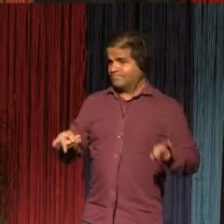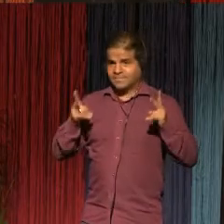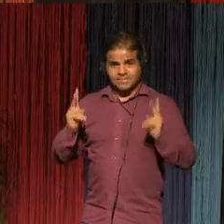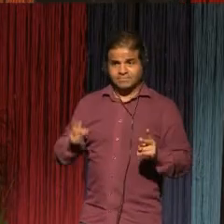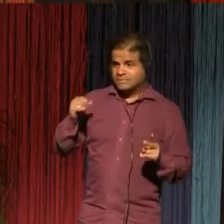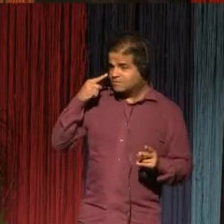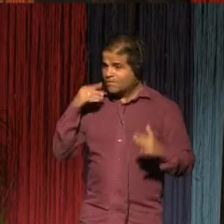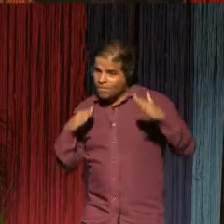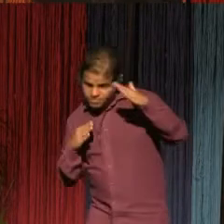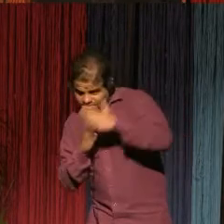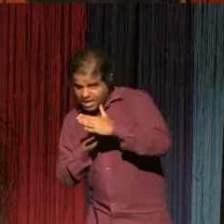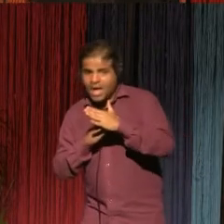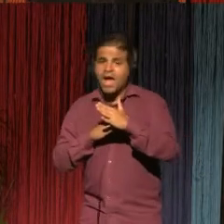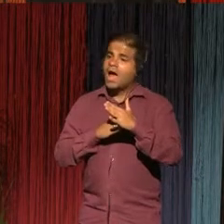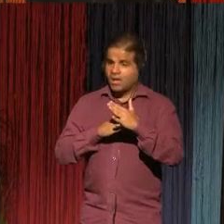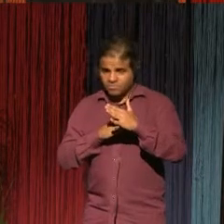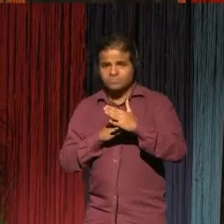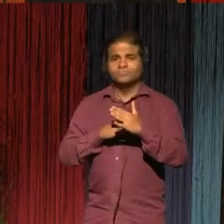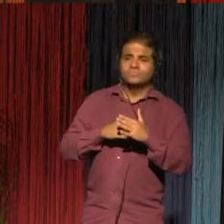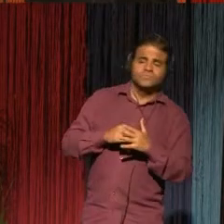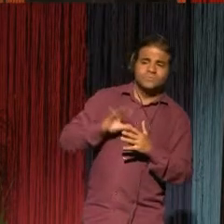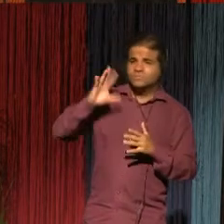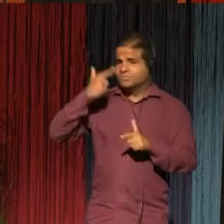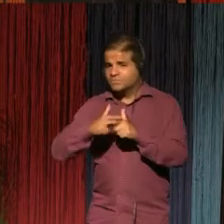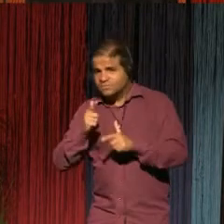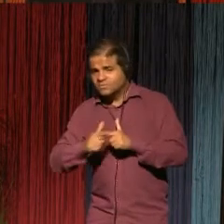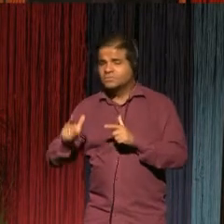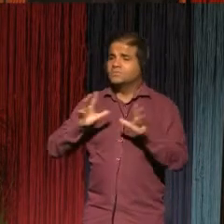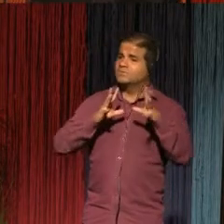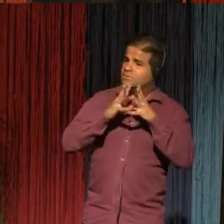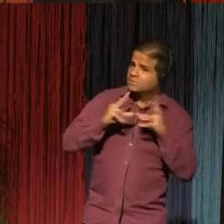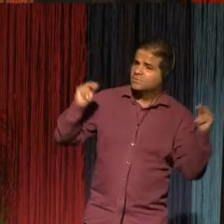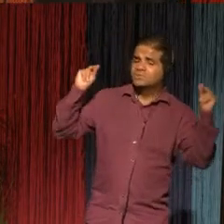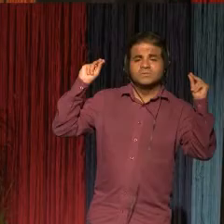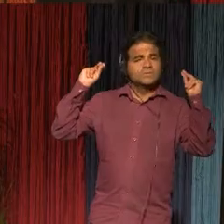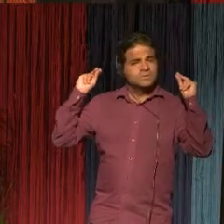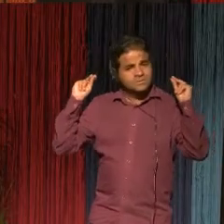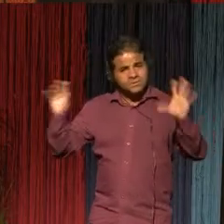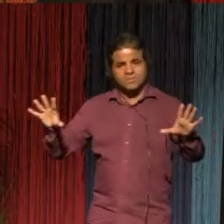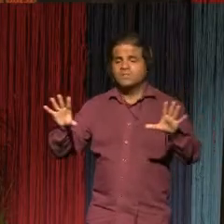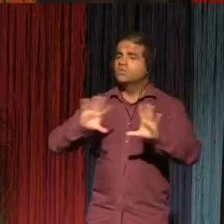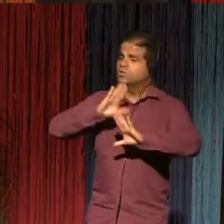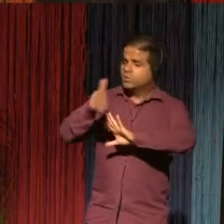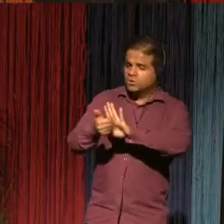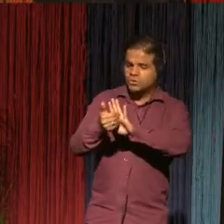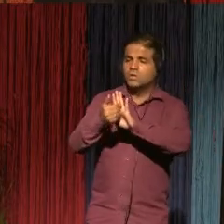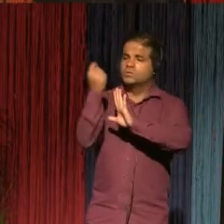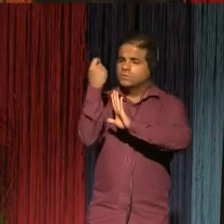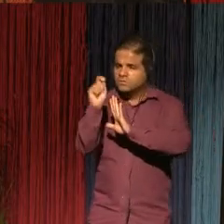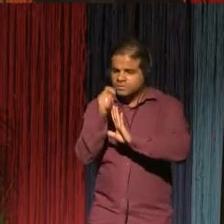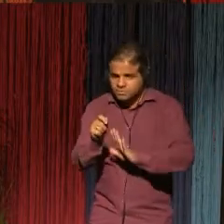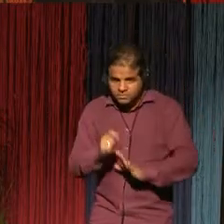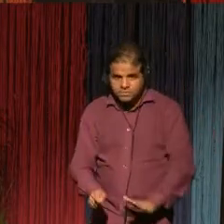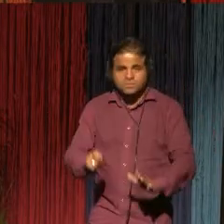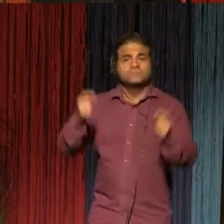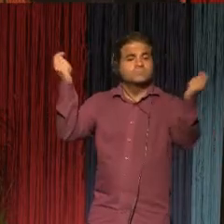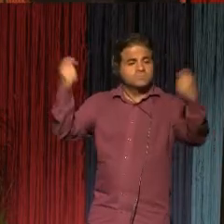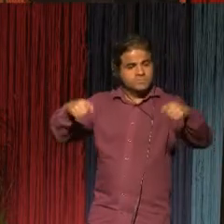mesmo quando há um obstáculo ou um fracasso inicial, resolução criativa de problemas, e são todas funções